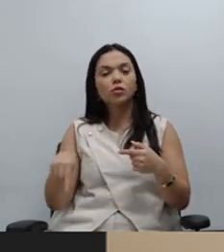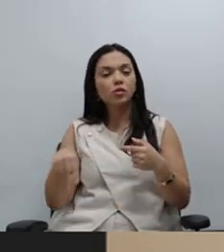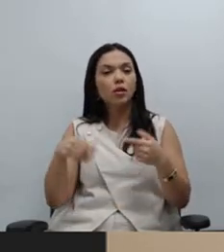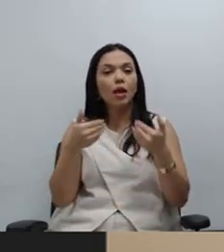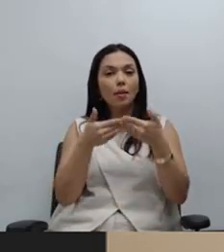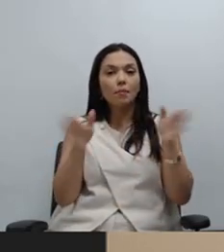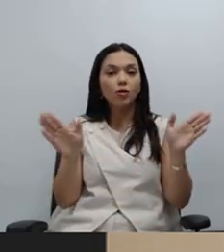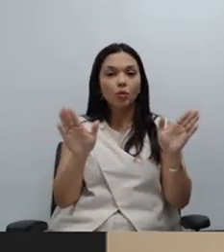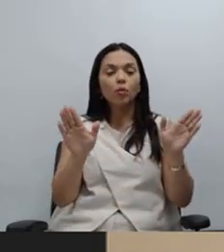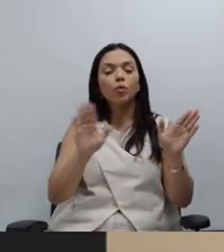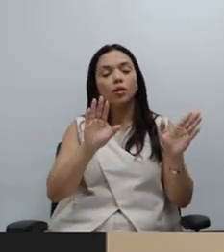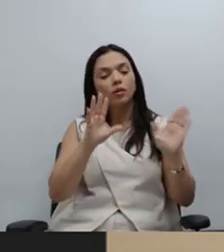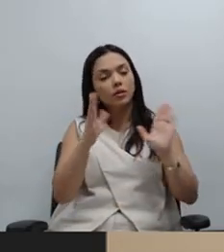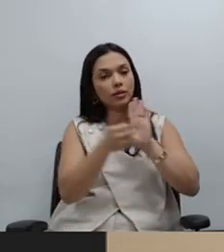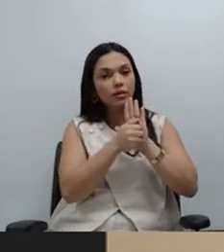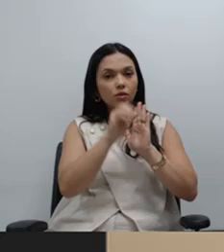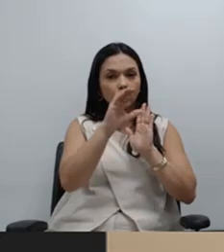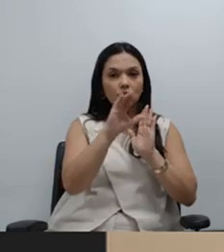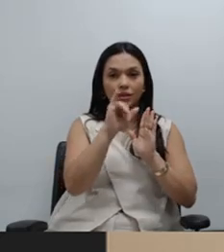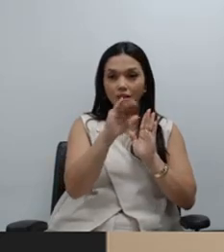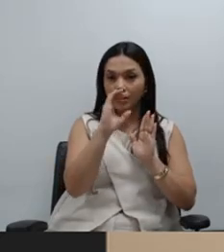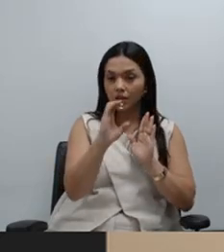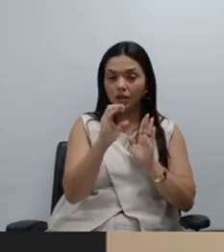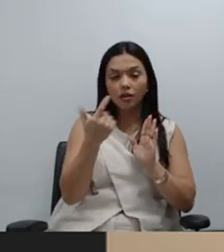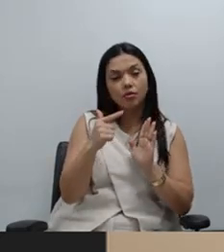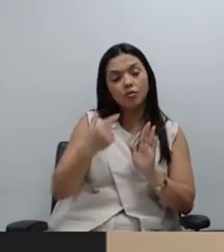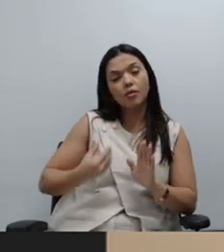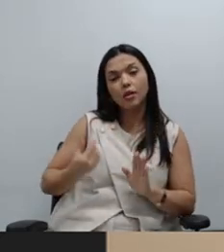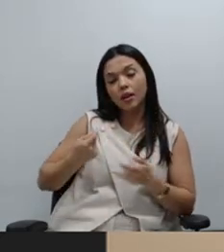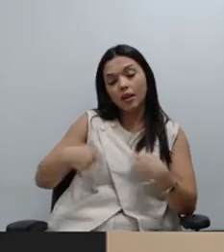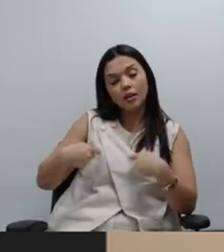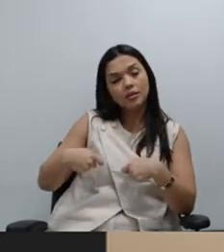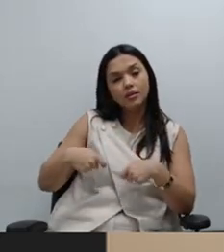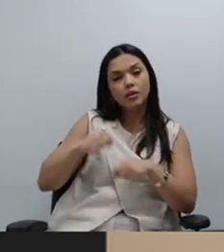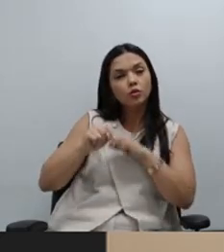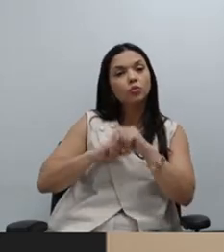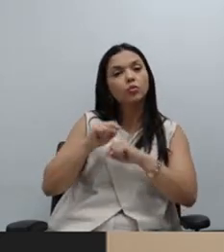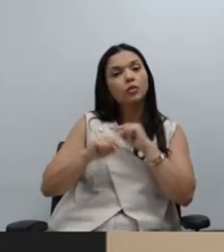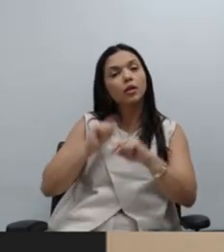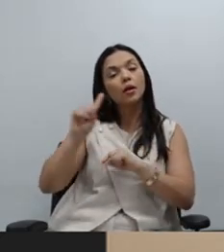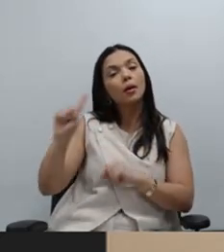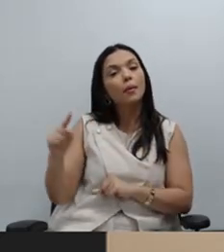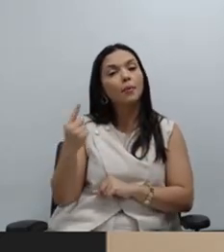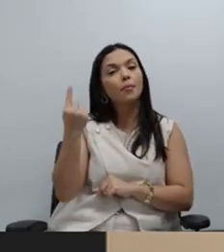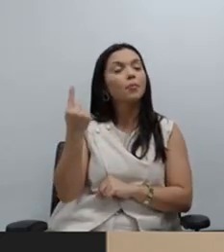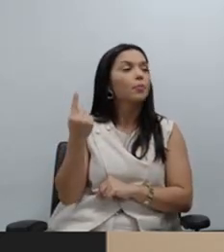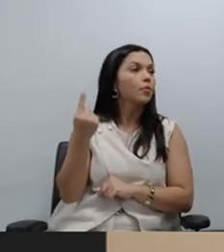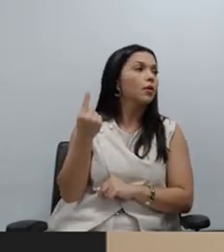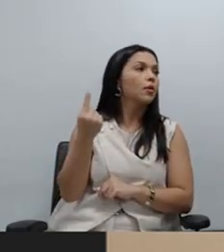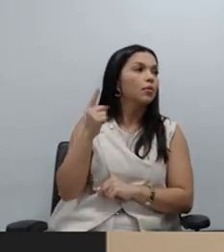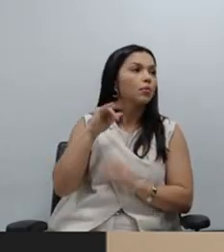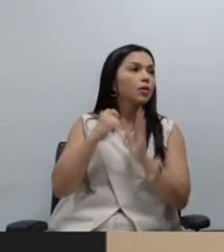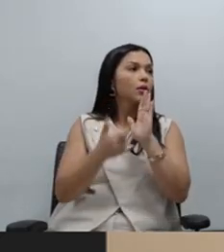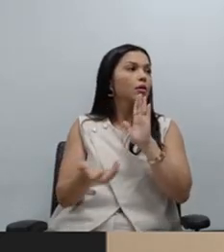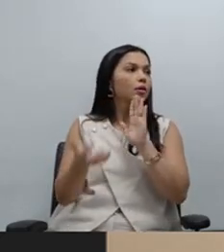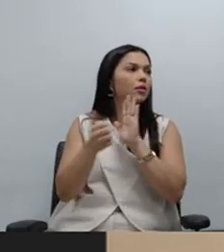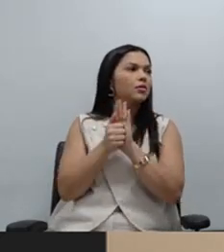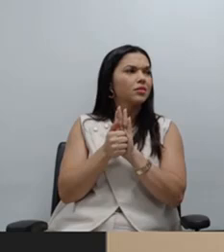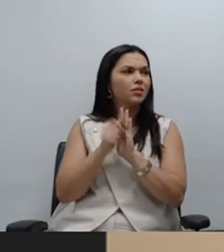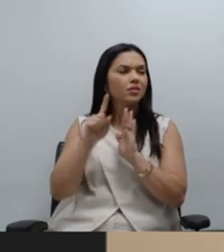de inscrição para o SIC. Vale dizer, não há necessidade, então, da primeira opção de inscrição